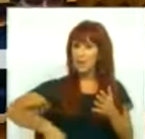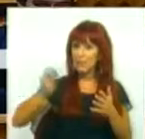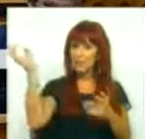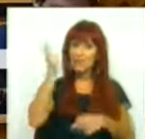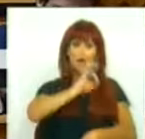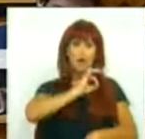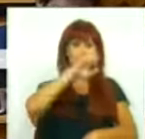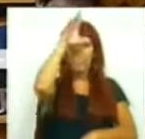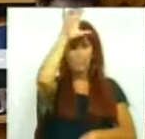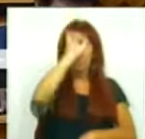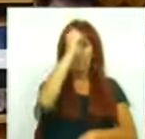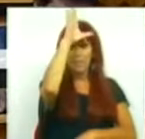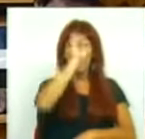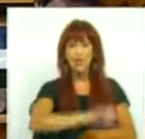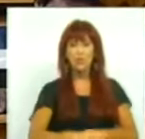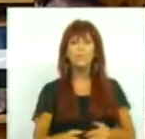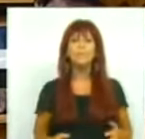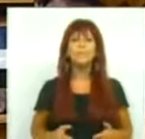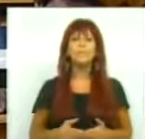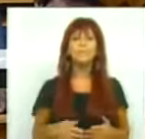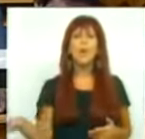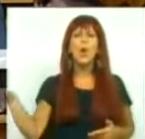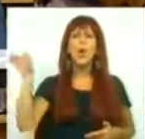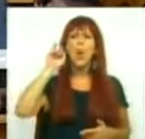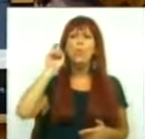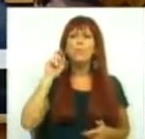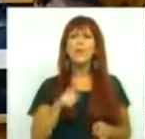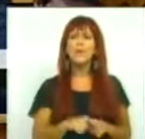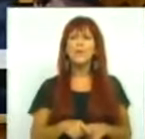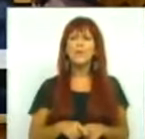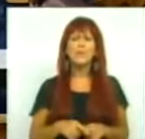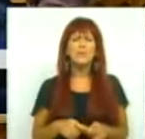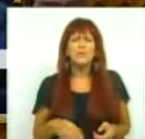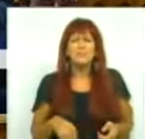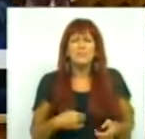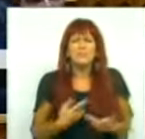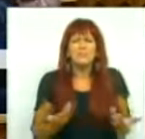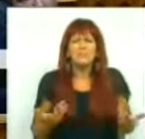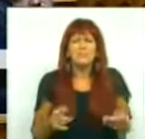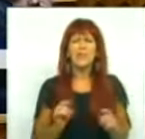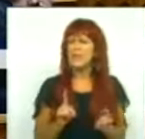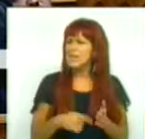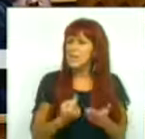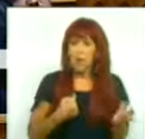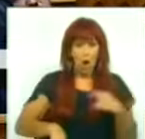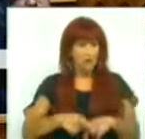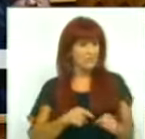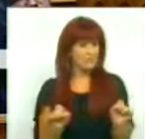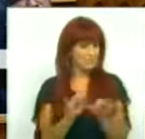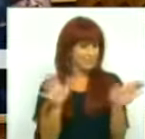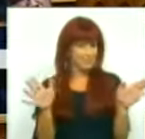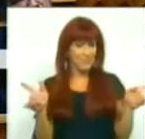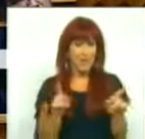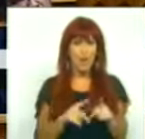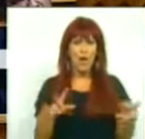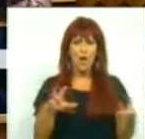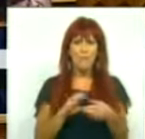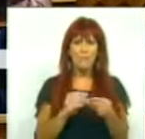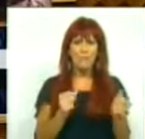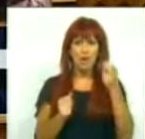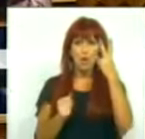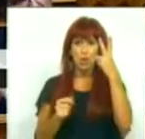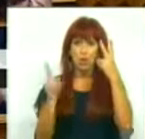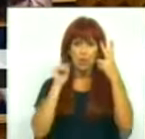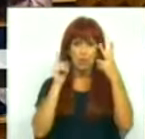finalmente, Sr. Primeiro-Ministro, para ouvir, sem complexos, como sempre aqui tivemos, relativamente a duas